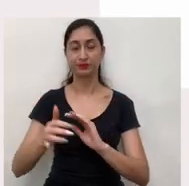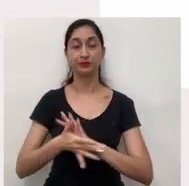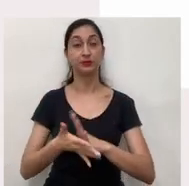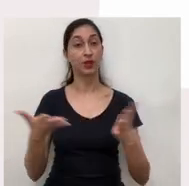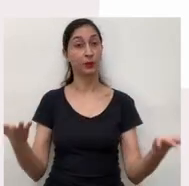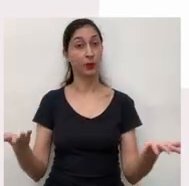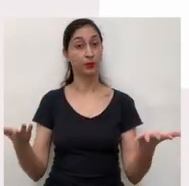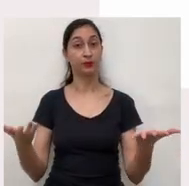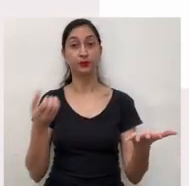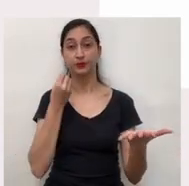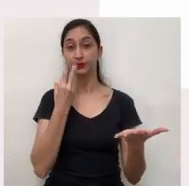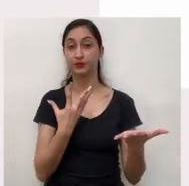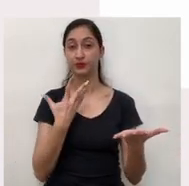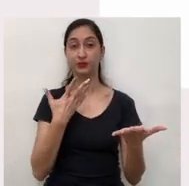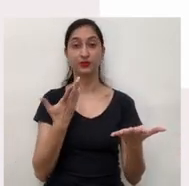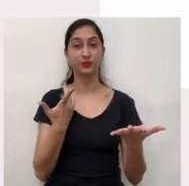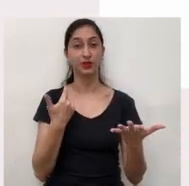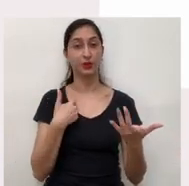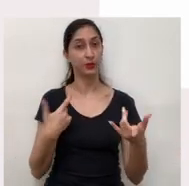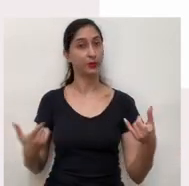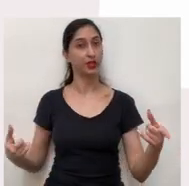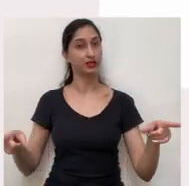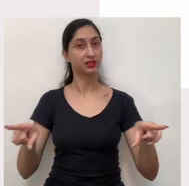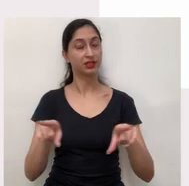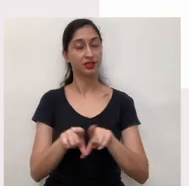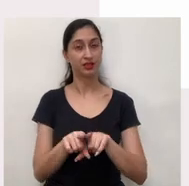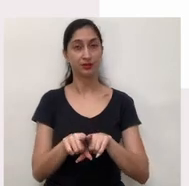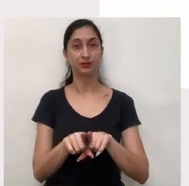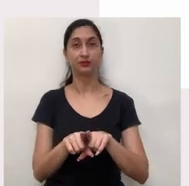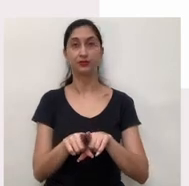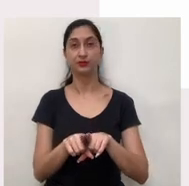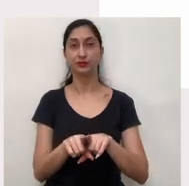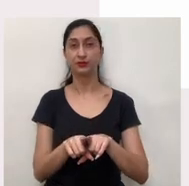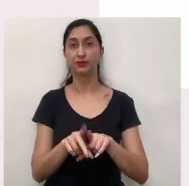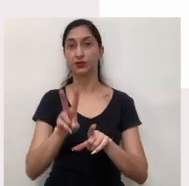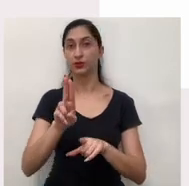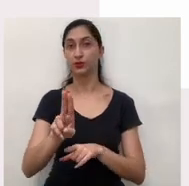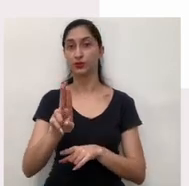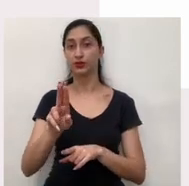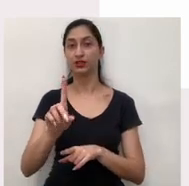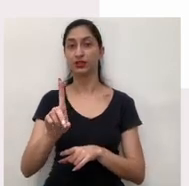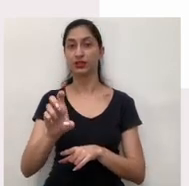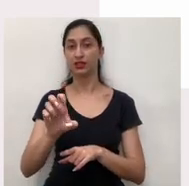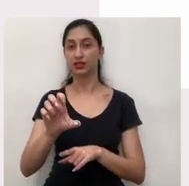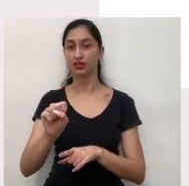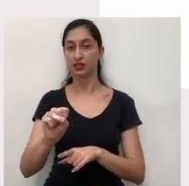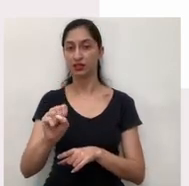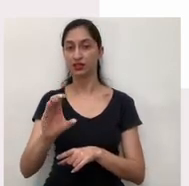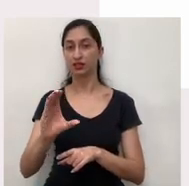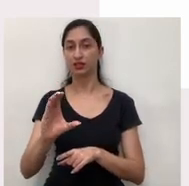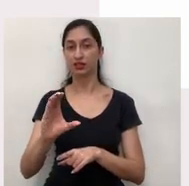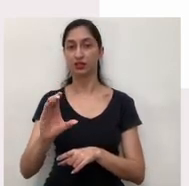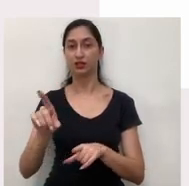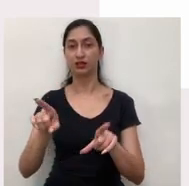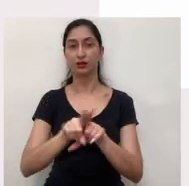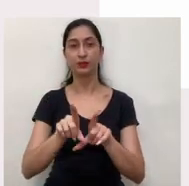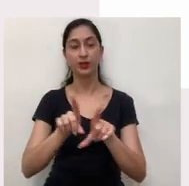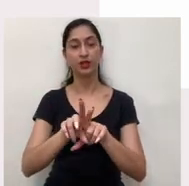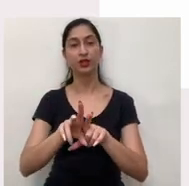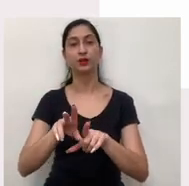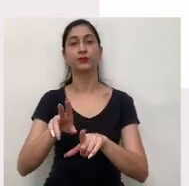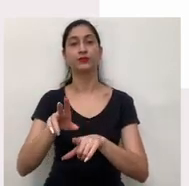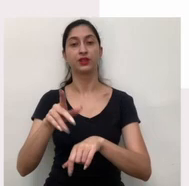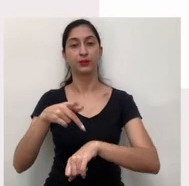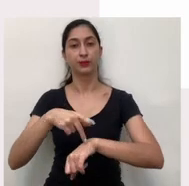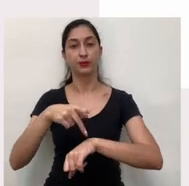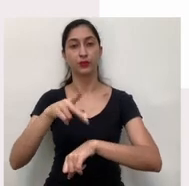meu pós-doc estou fazendo em parceria com a UDESC e com a UFPE, na pós-graduação em